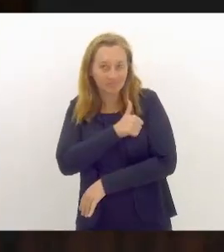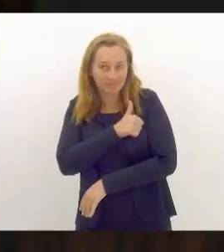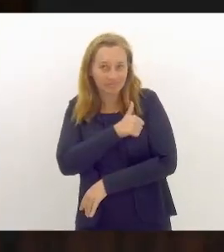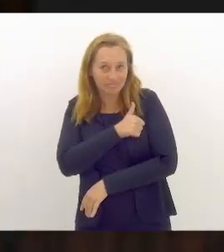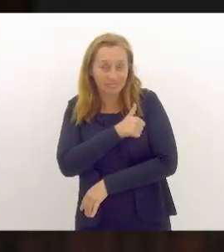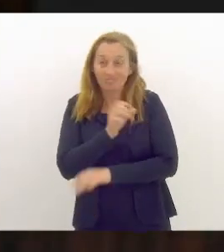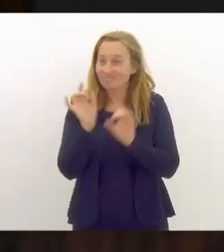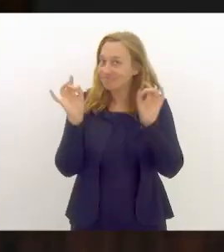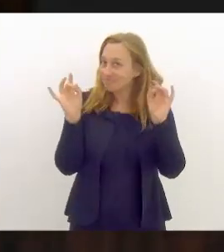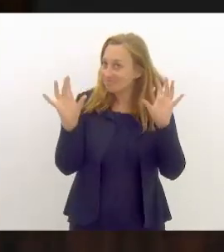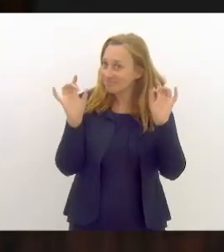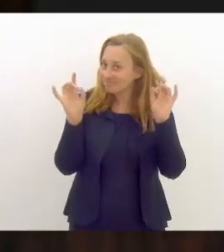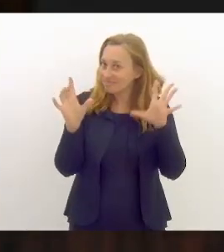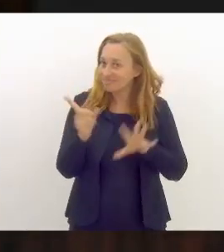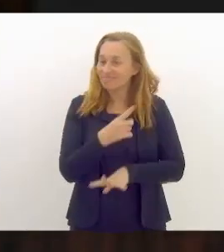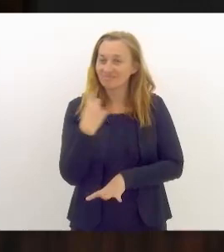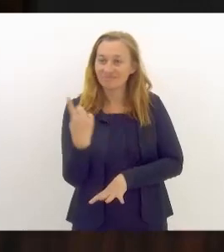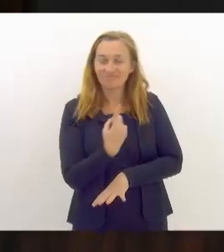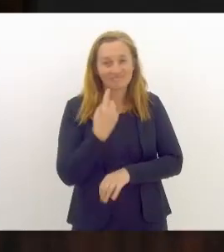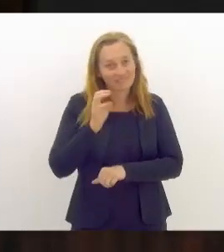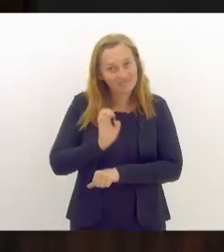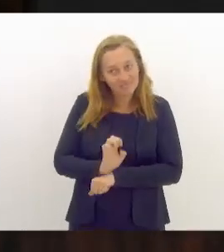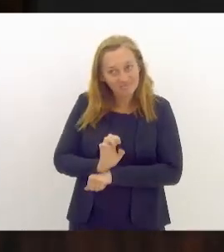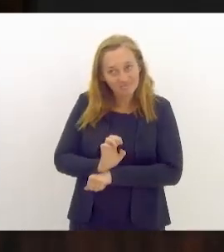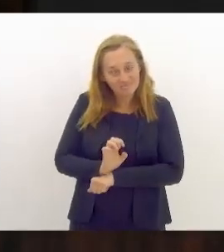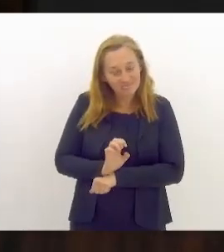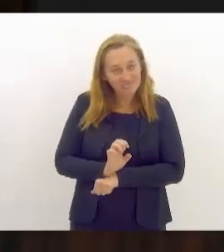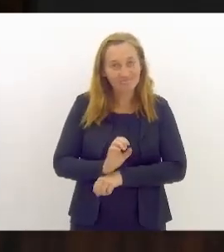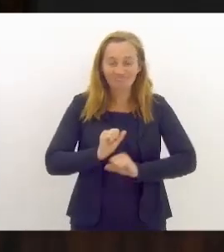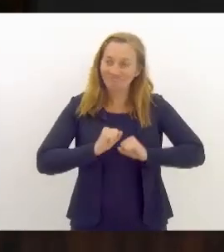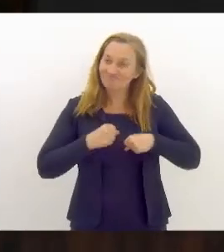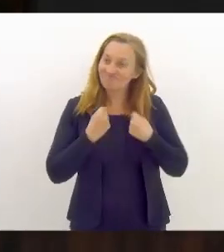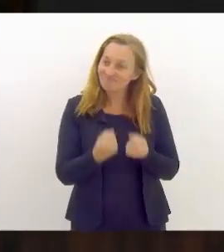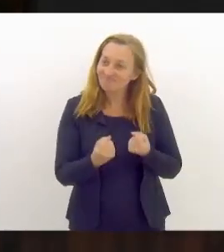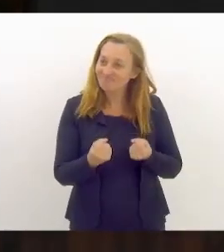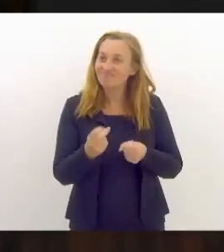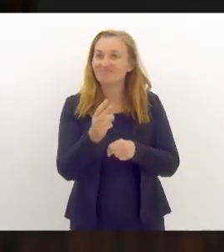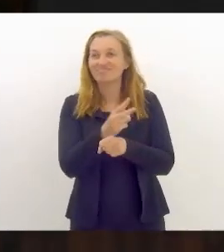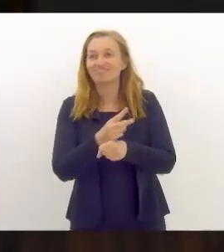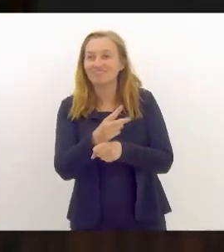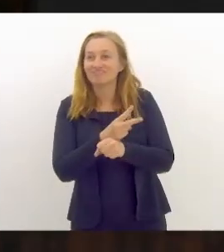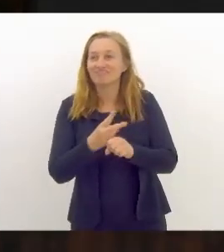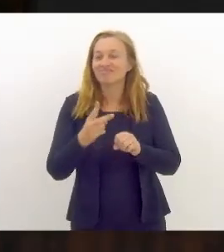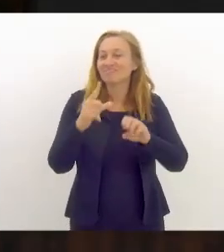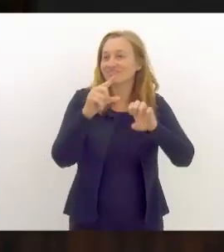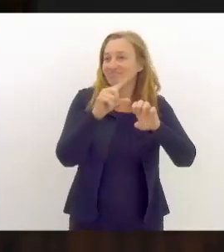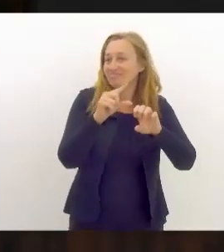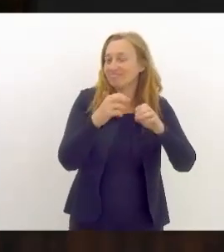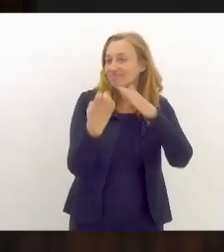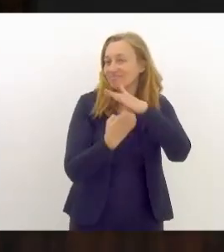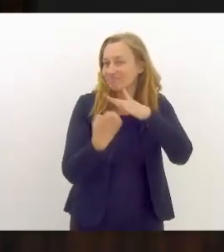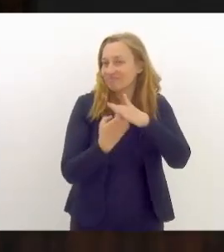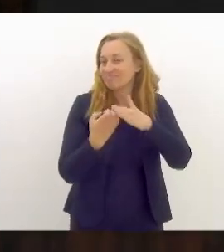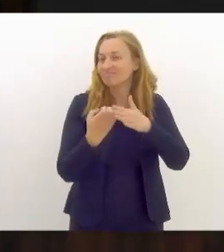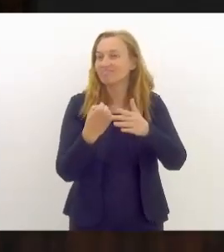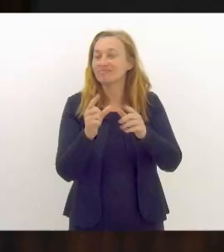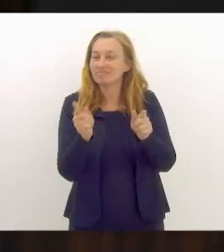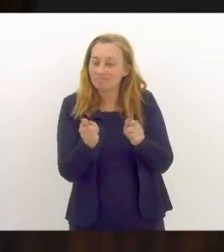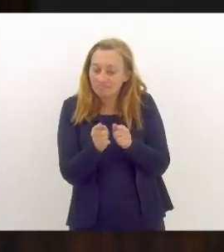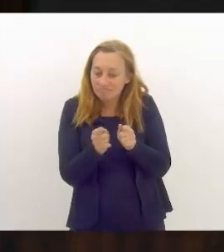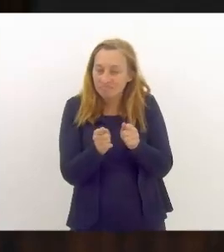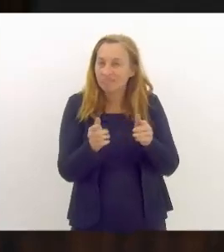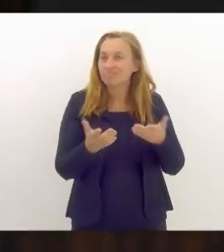em especial no nosso estado elas têm se dedicado à procura de empresas menores startups